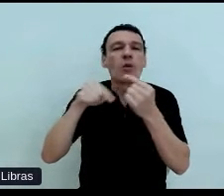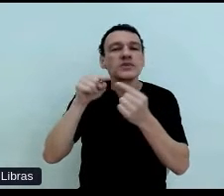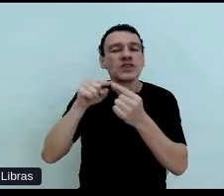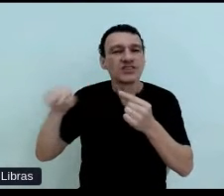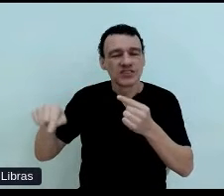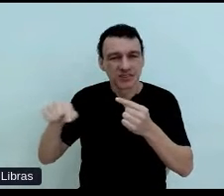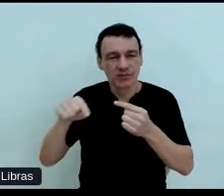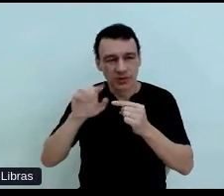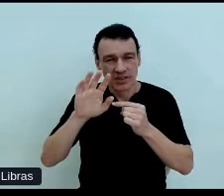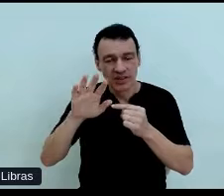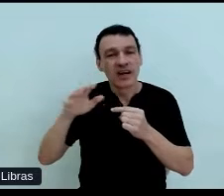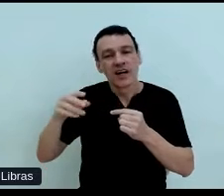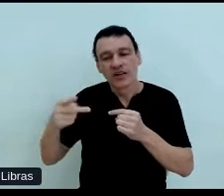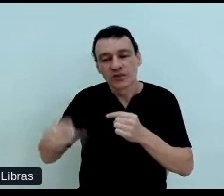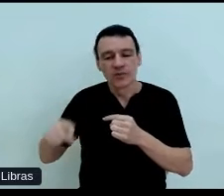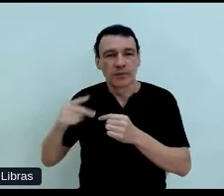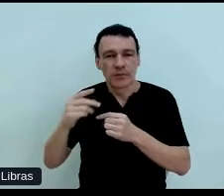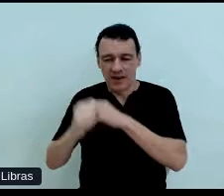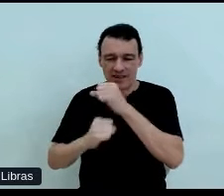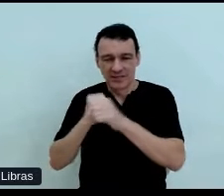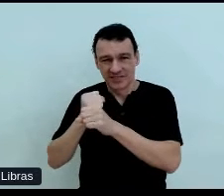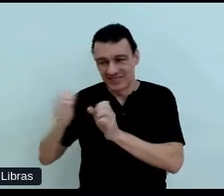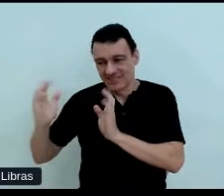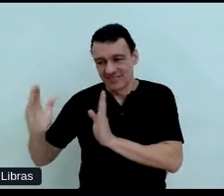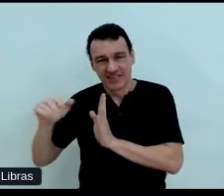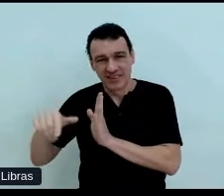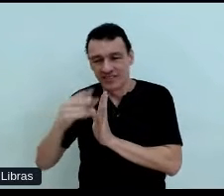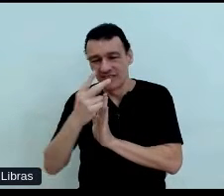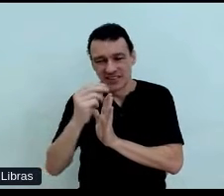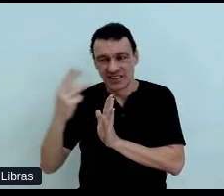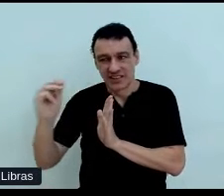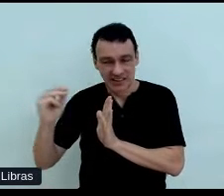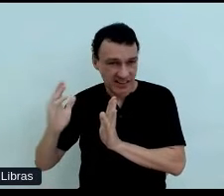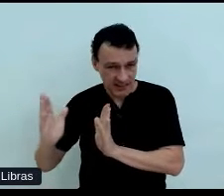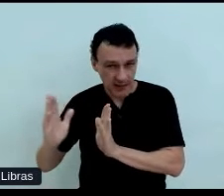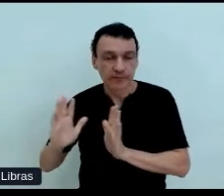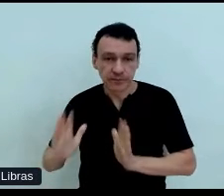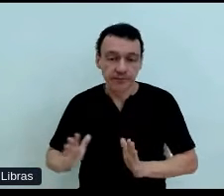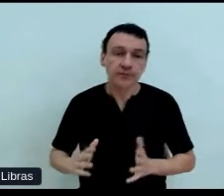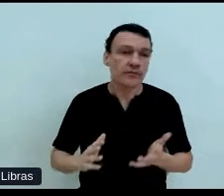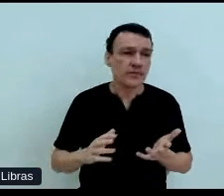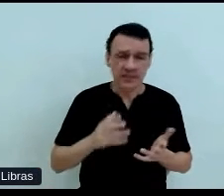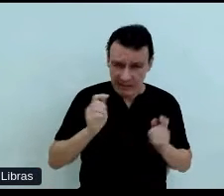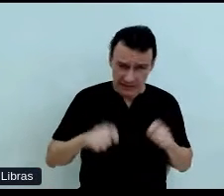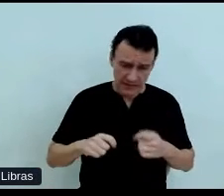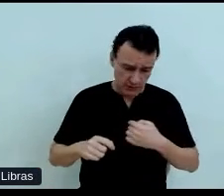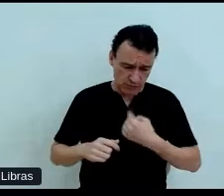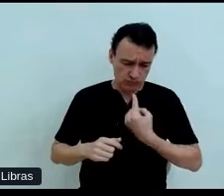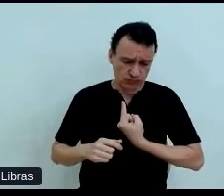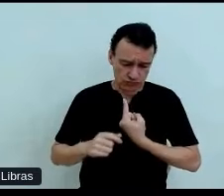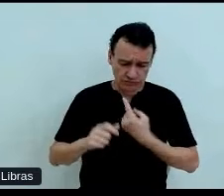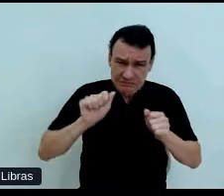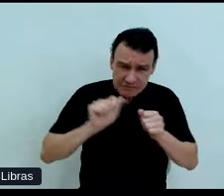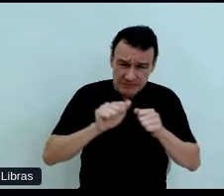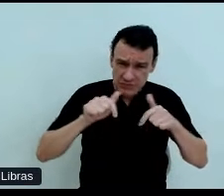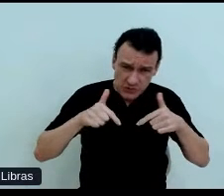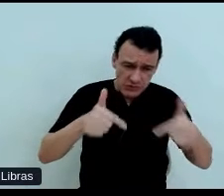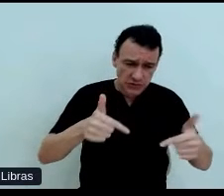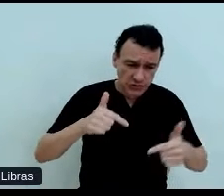são objetivos que a gente não atinge fazendo sozinho com governos,